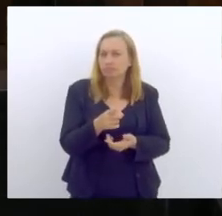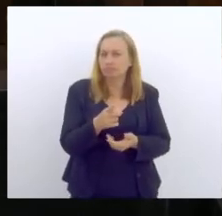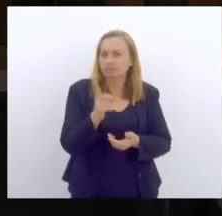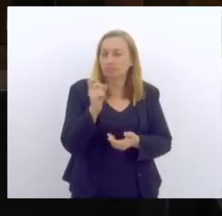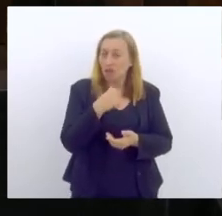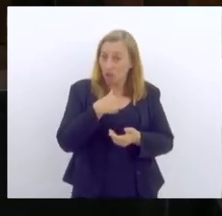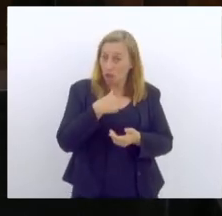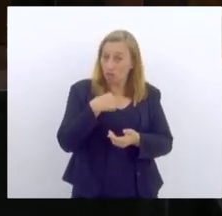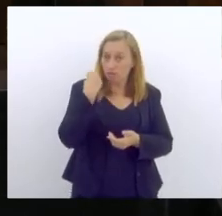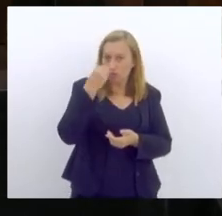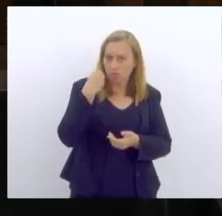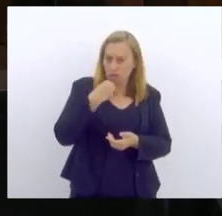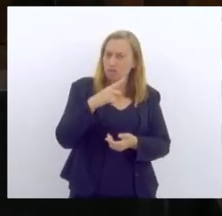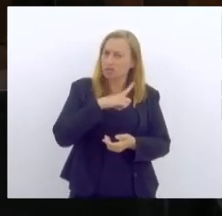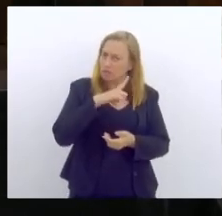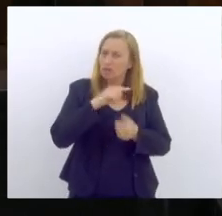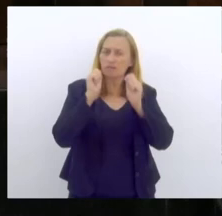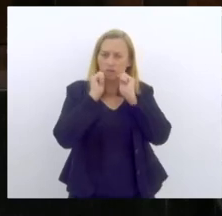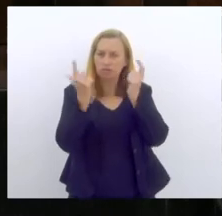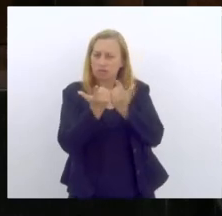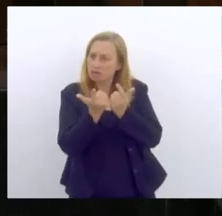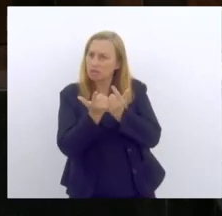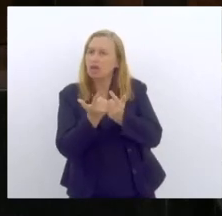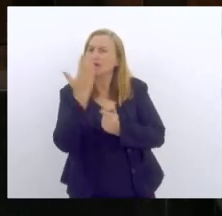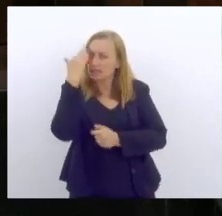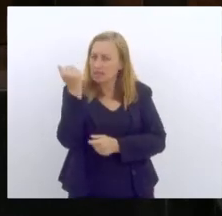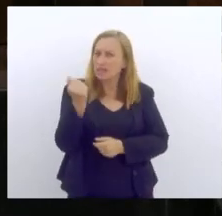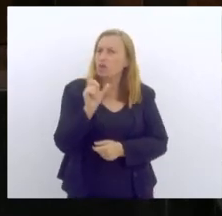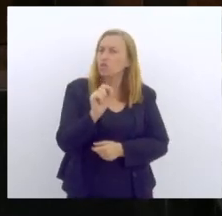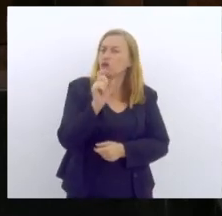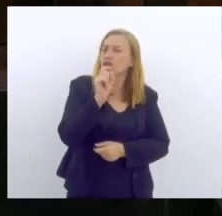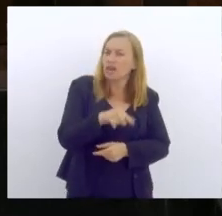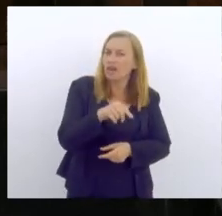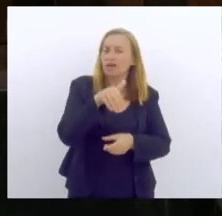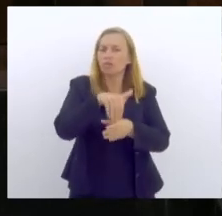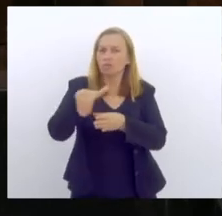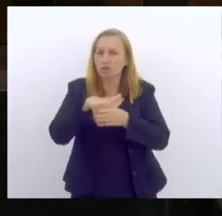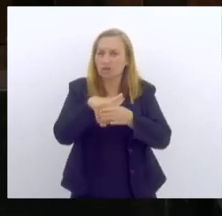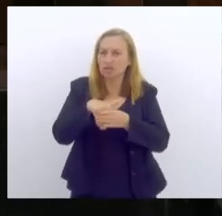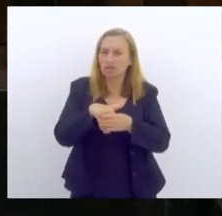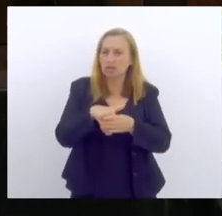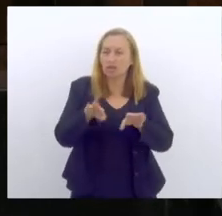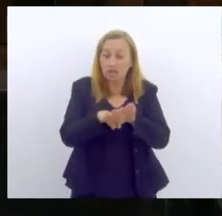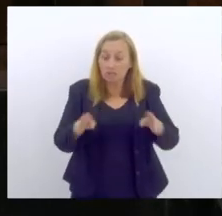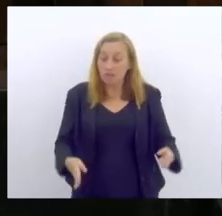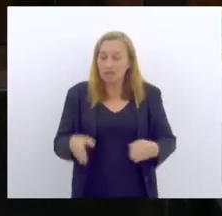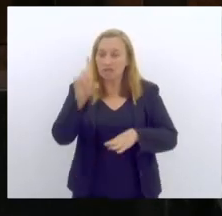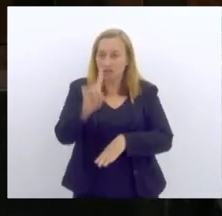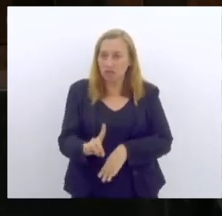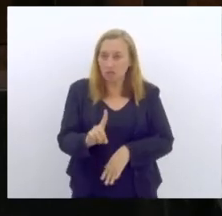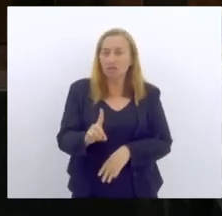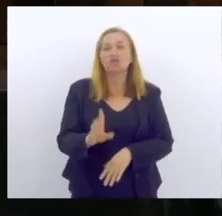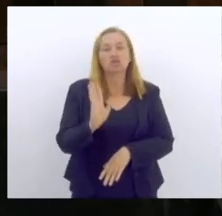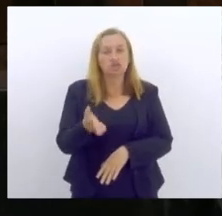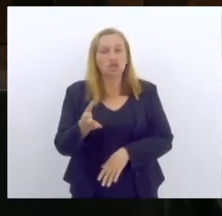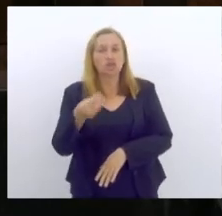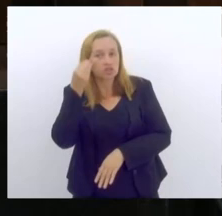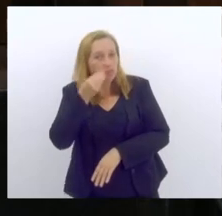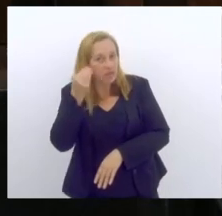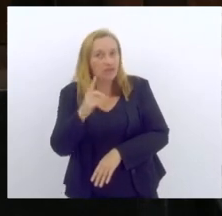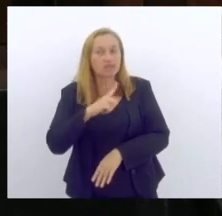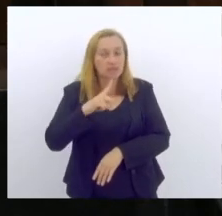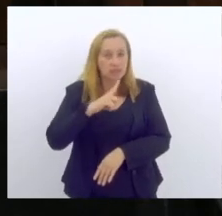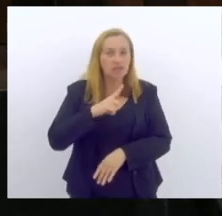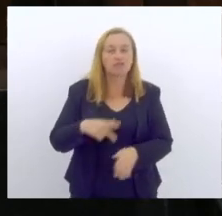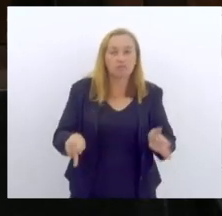intensamente com a Assembleia Legislativa sei que sei que que é uma eleição é de mesa diretora participei tive a honra de ser